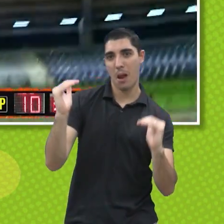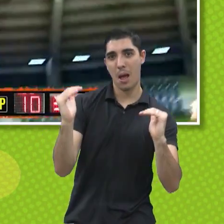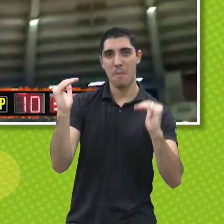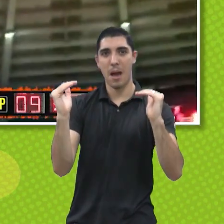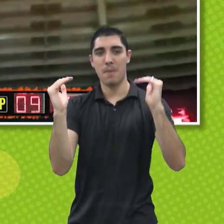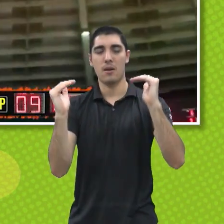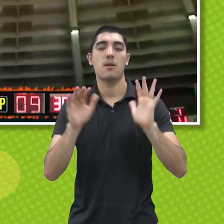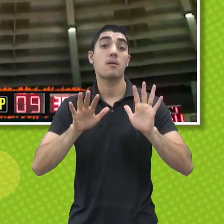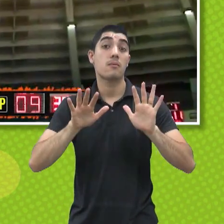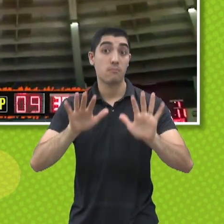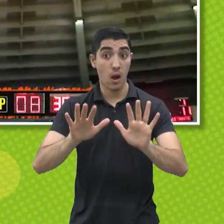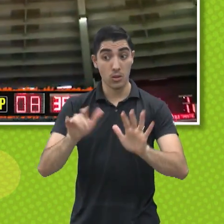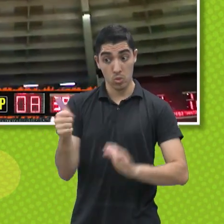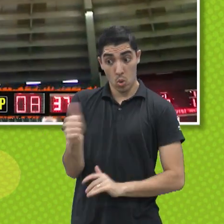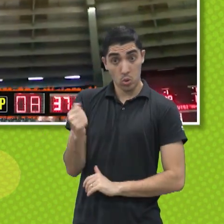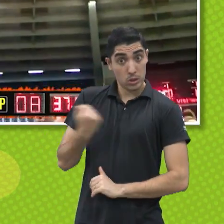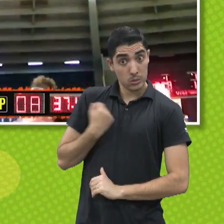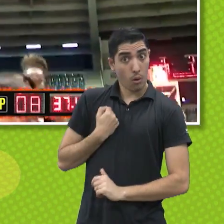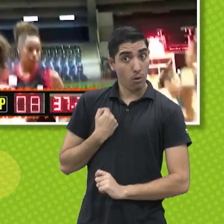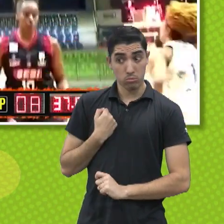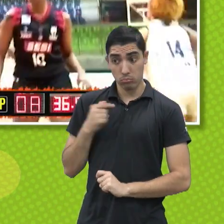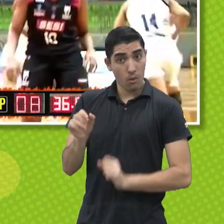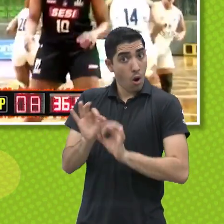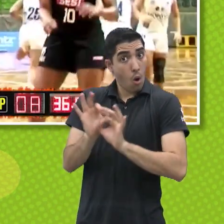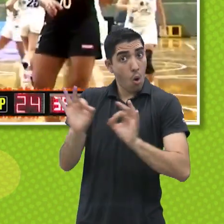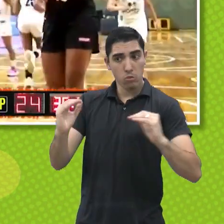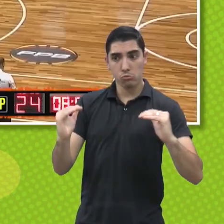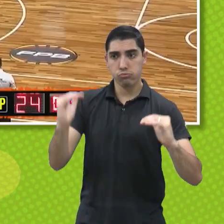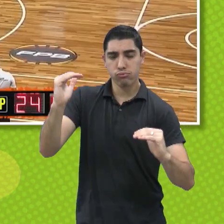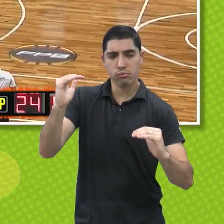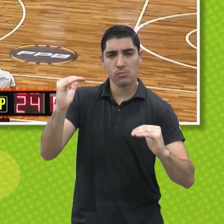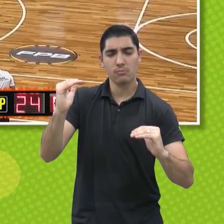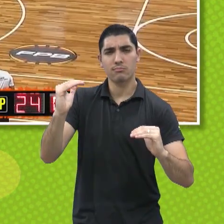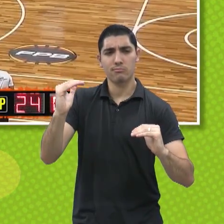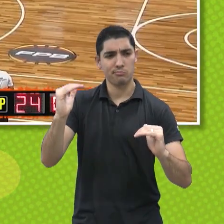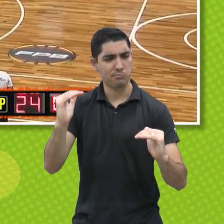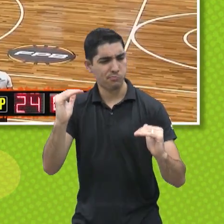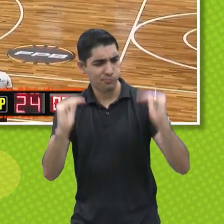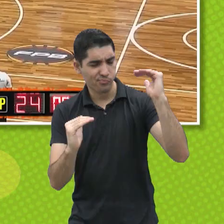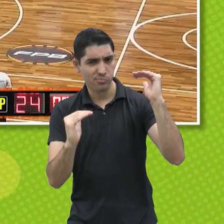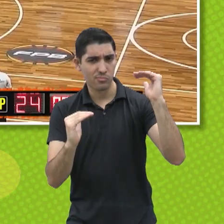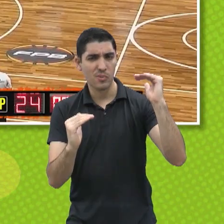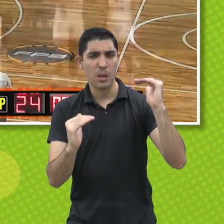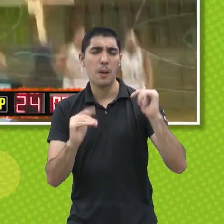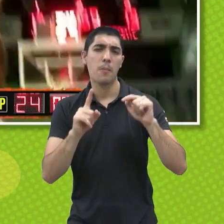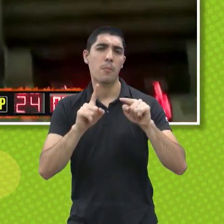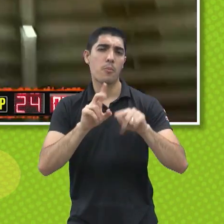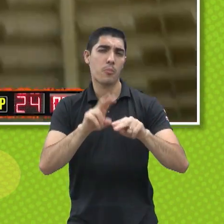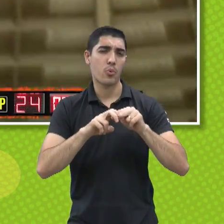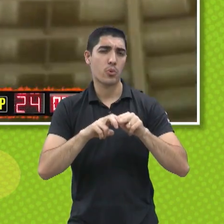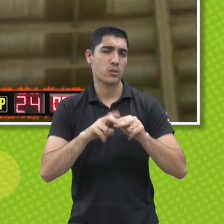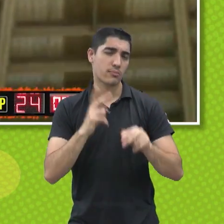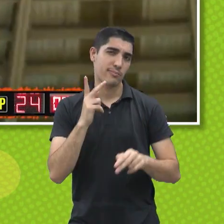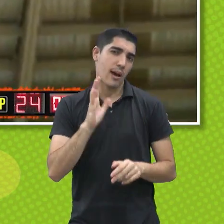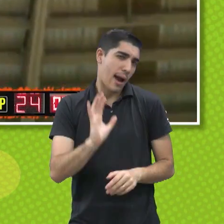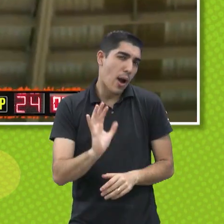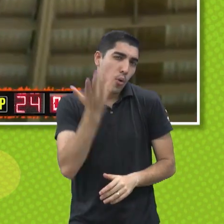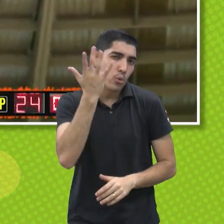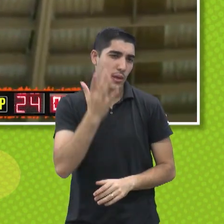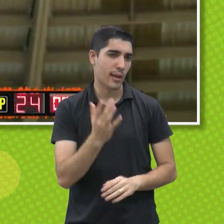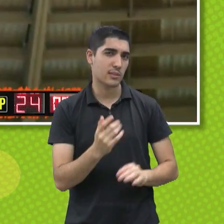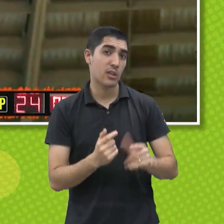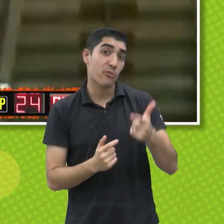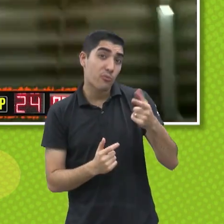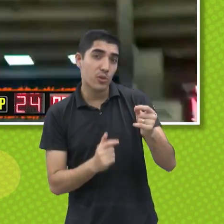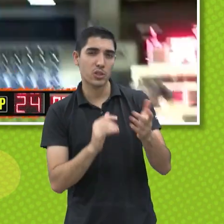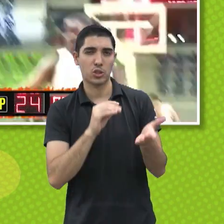11 pontos é considerável. E aí o São José acabou tomando... Na verdade, o fato não é nem de tomar 20 pontos. Isso acontece. O fato principal